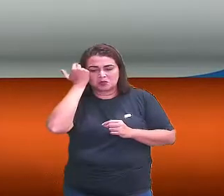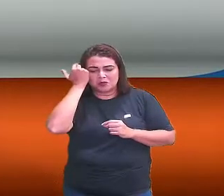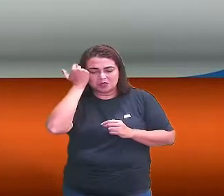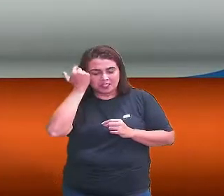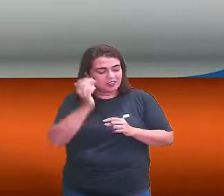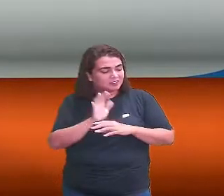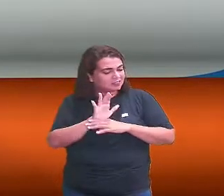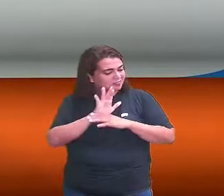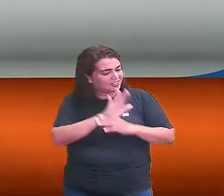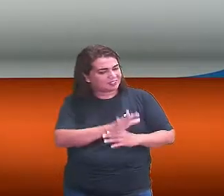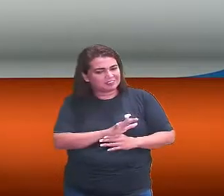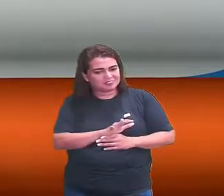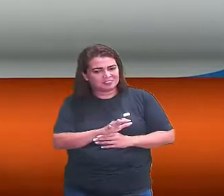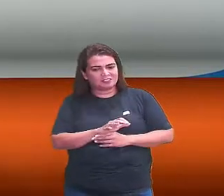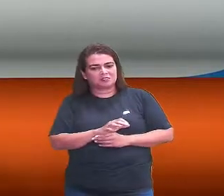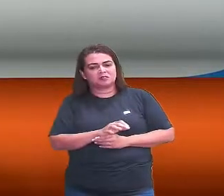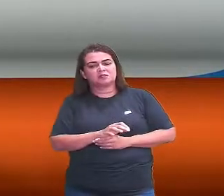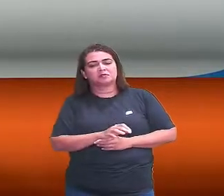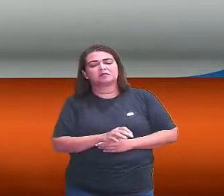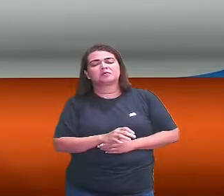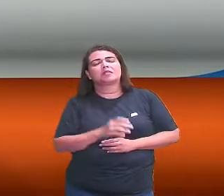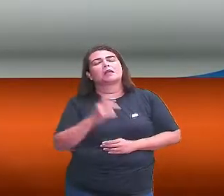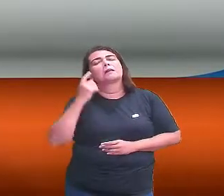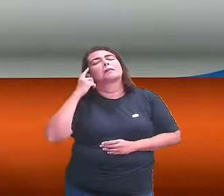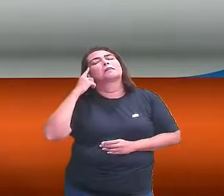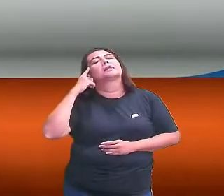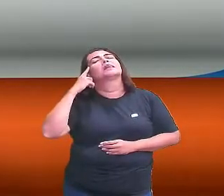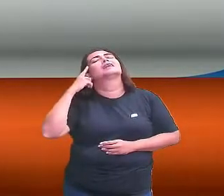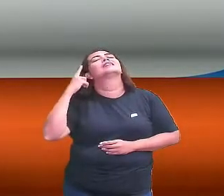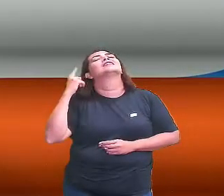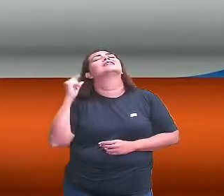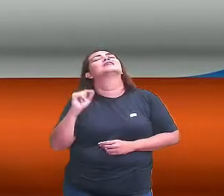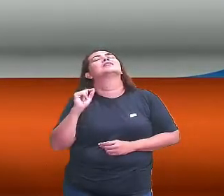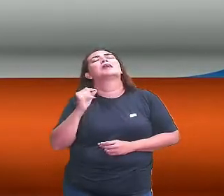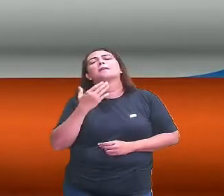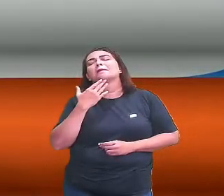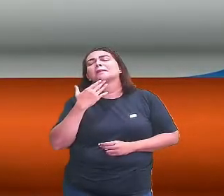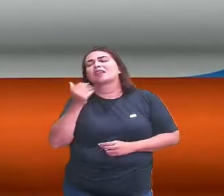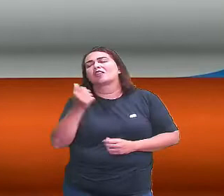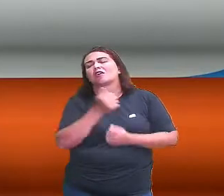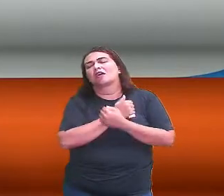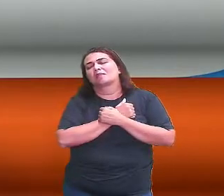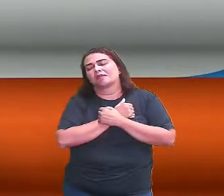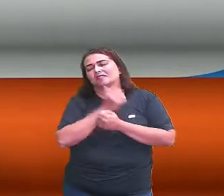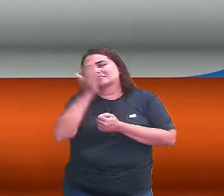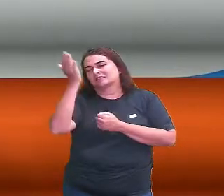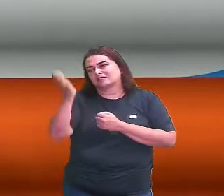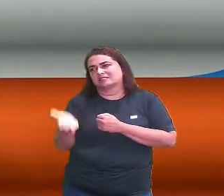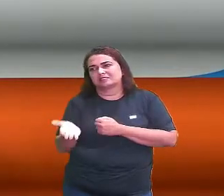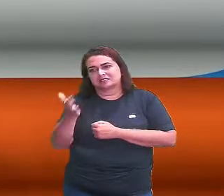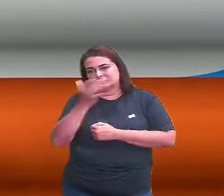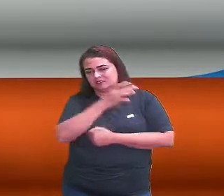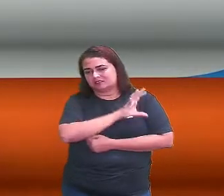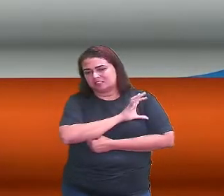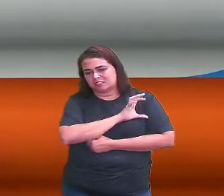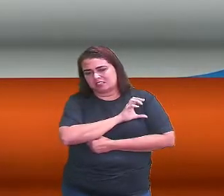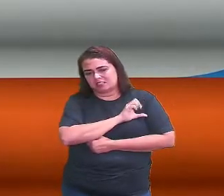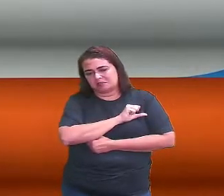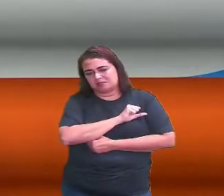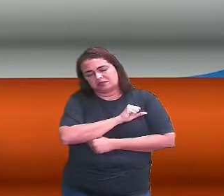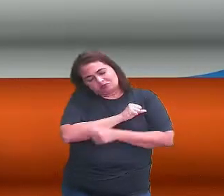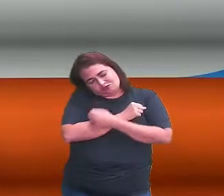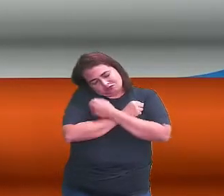coelho. Pensando bem, meus melhores abraços vêm de alguém que eu amo, disse Douglas. E